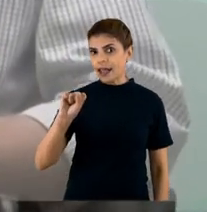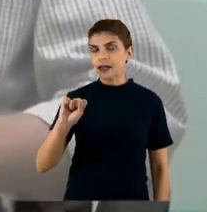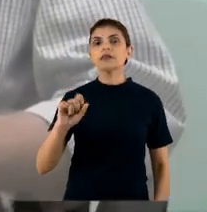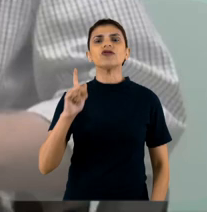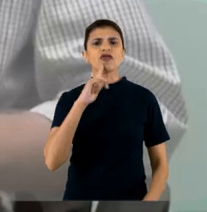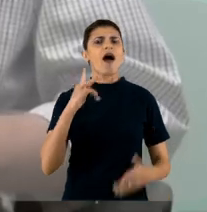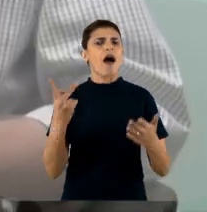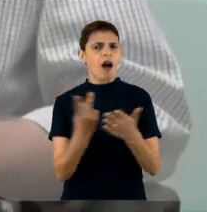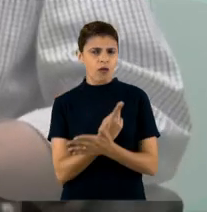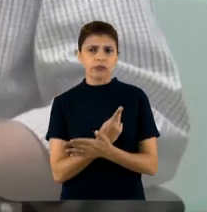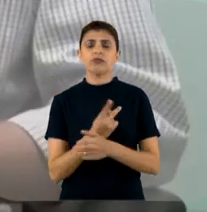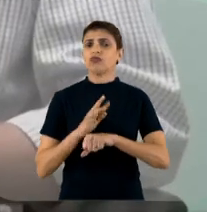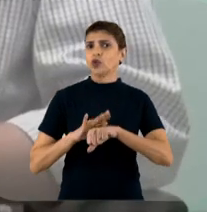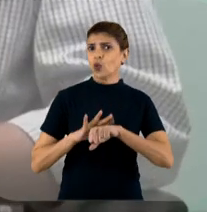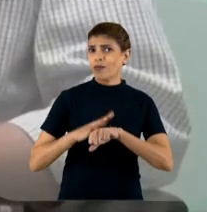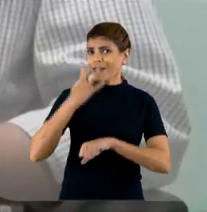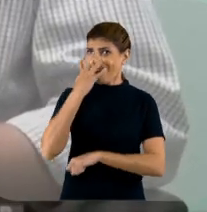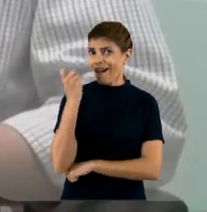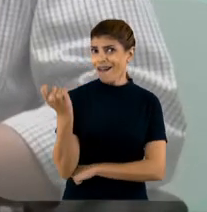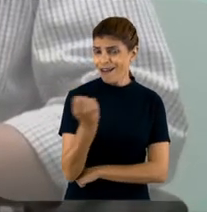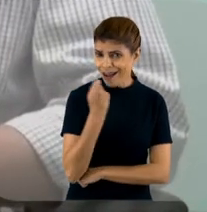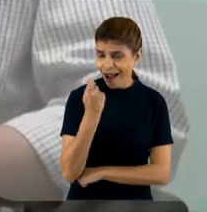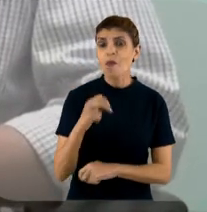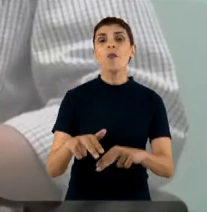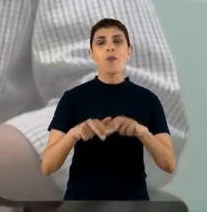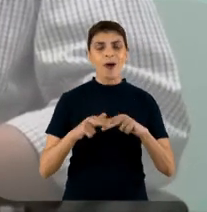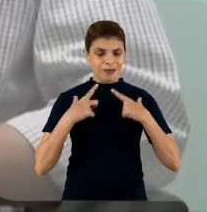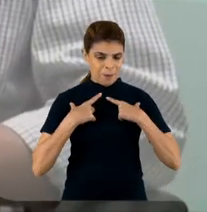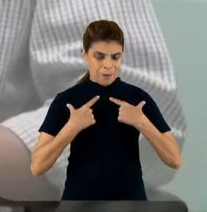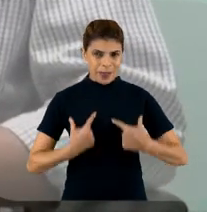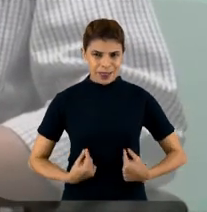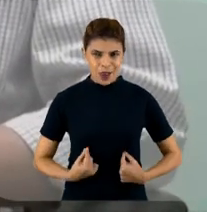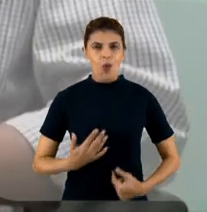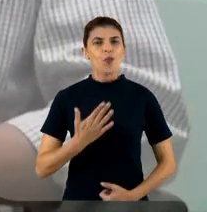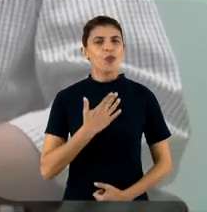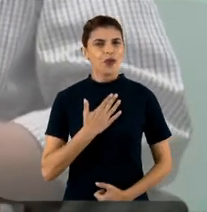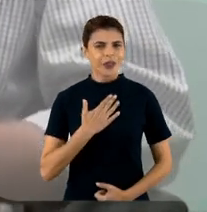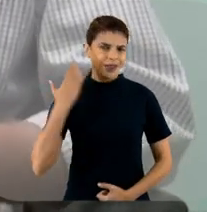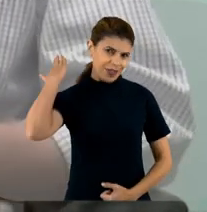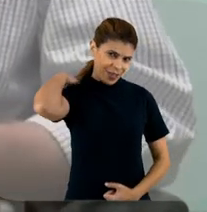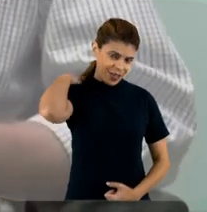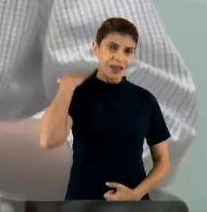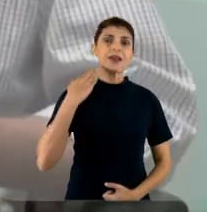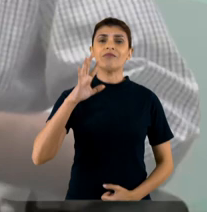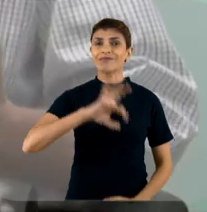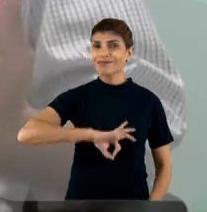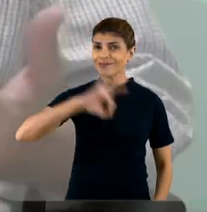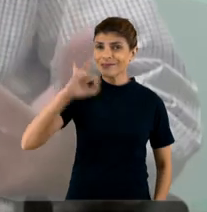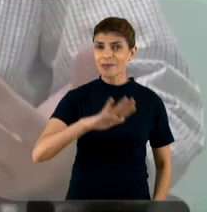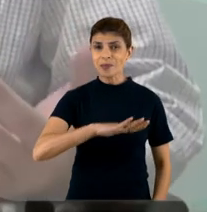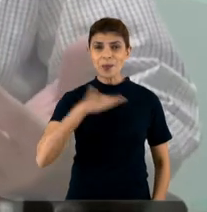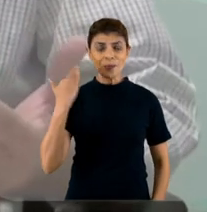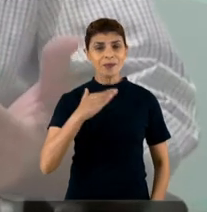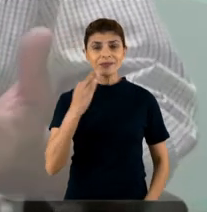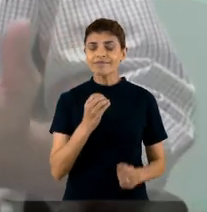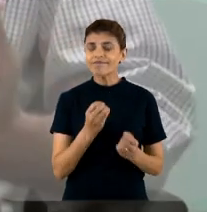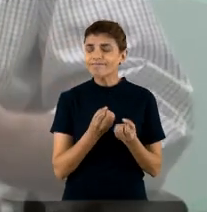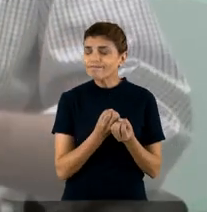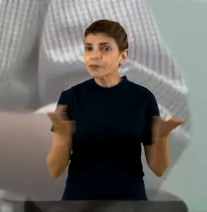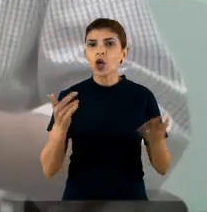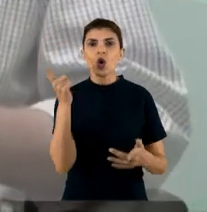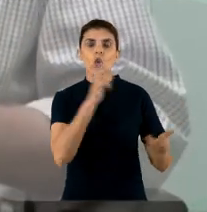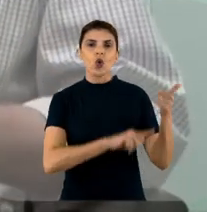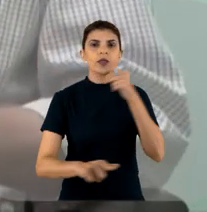quadro de de infecção grave causado pelo coronavírus causa de pneumonia com uma taxa de letalidade muito mais alta do que